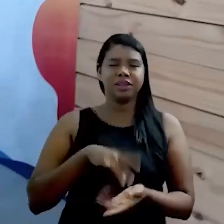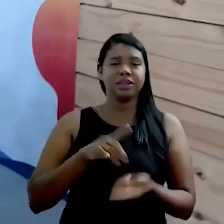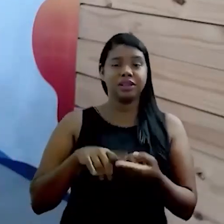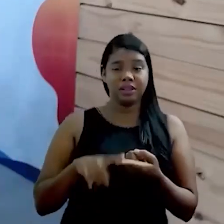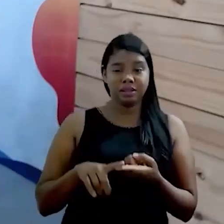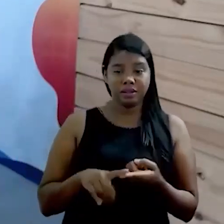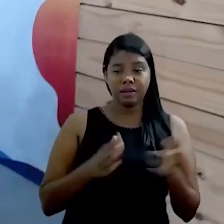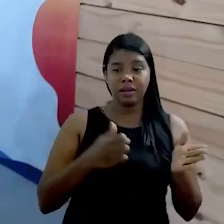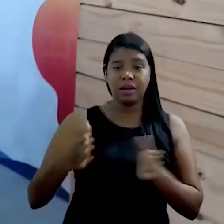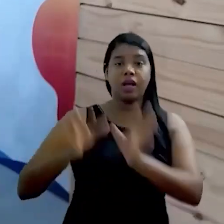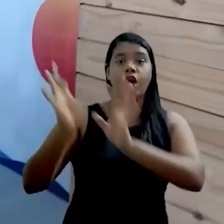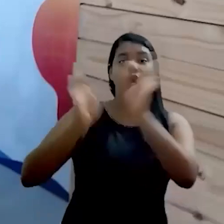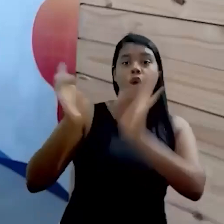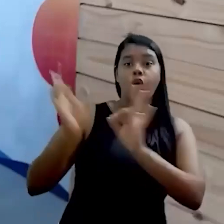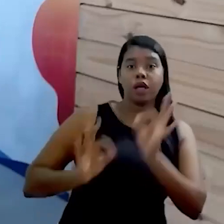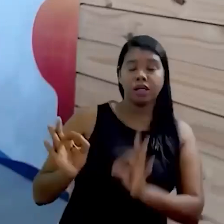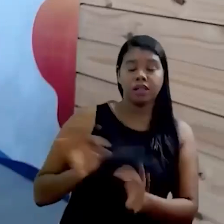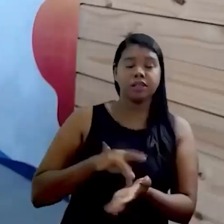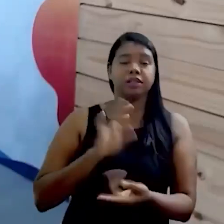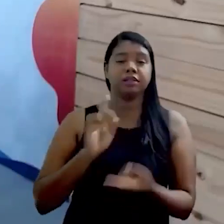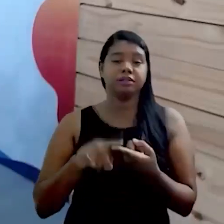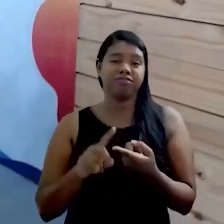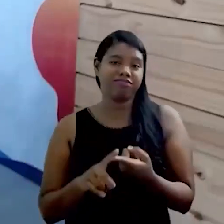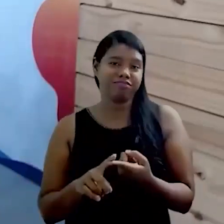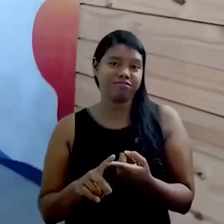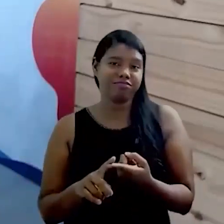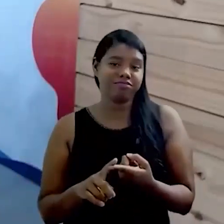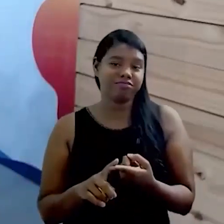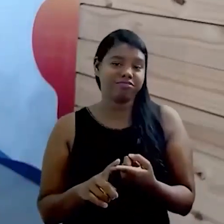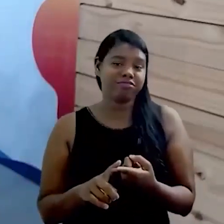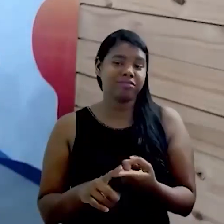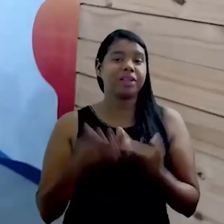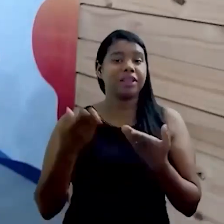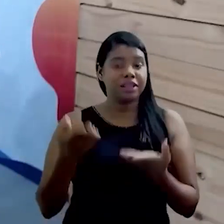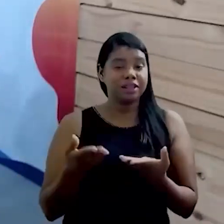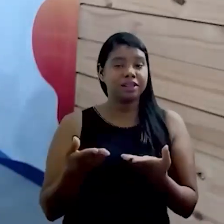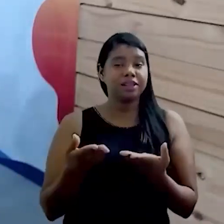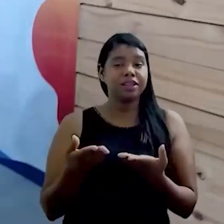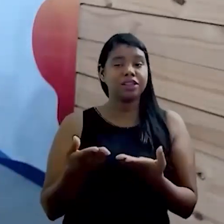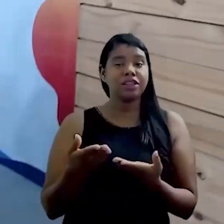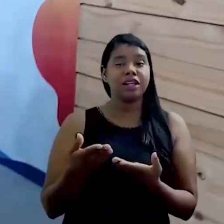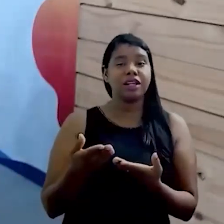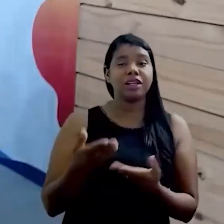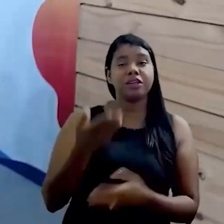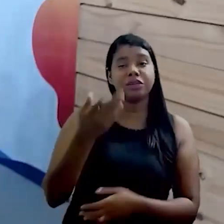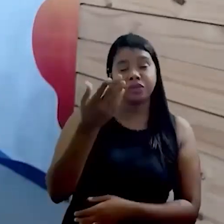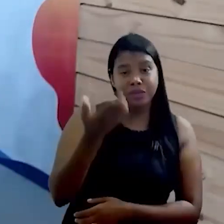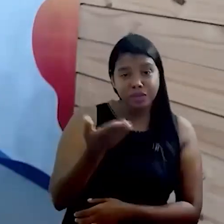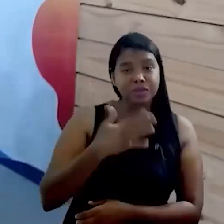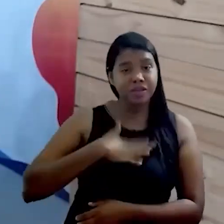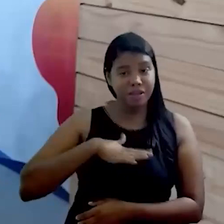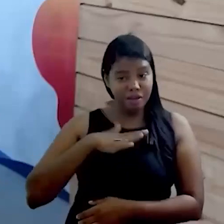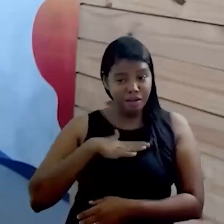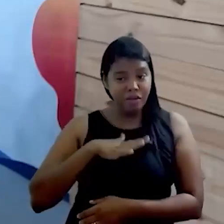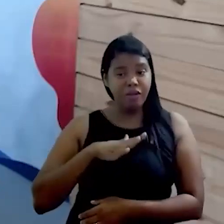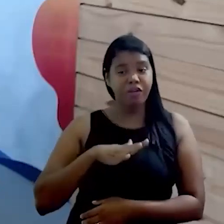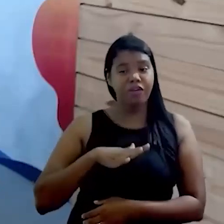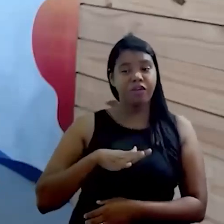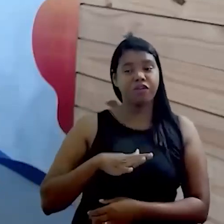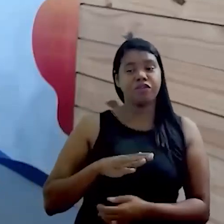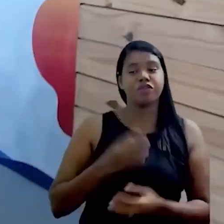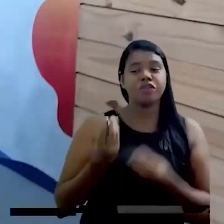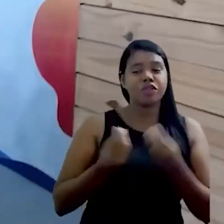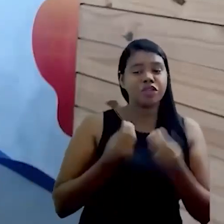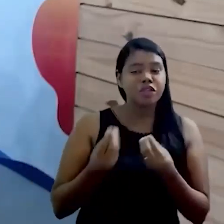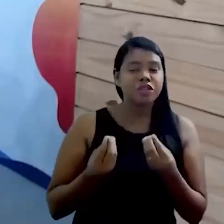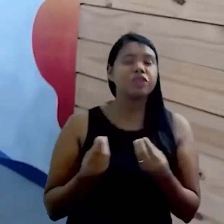padronizar, né? Sim. Ao mesmo tempo, mas você personalizar. Isso, nossa, eu acho que esse é um X da questão. Como a gente pode